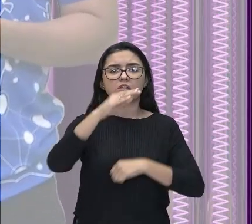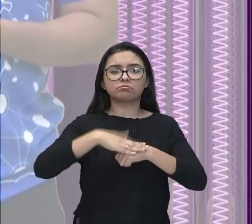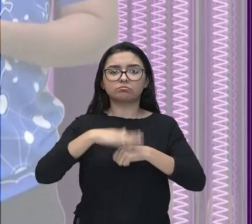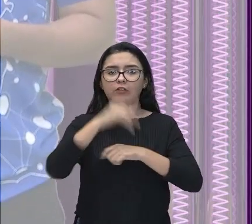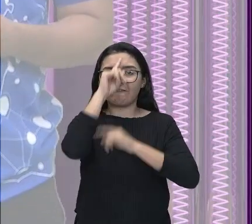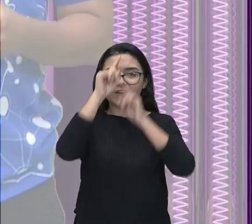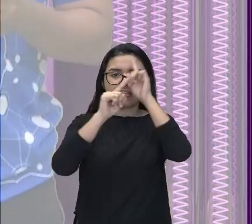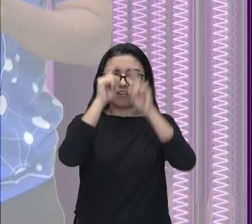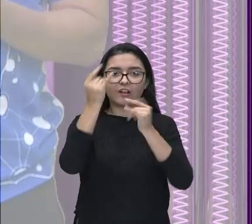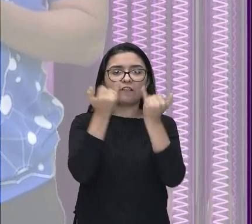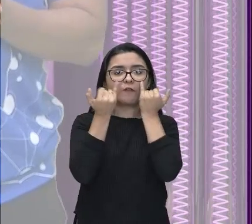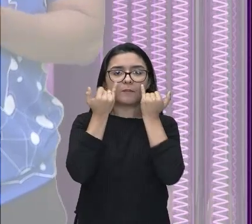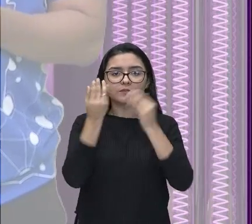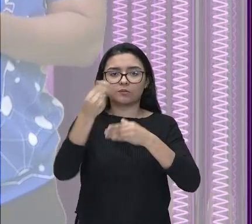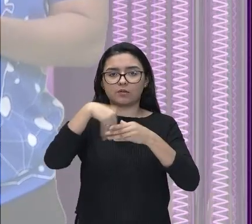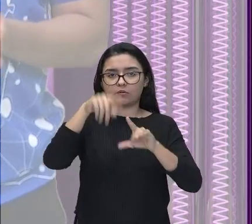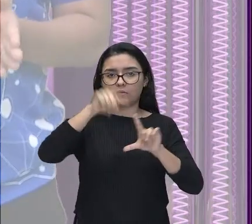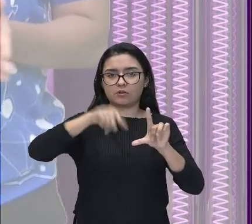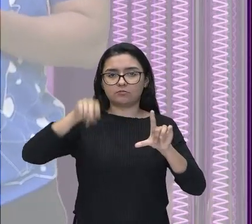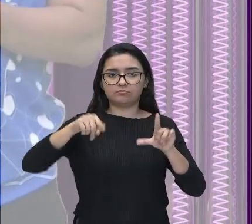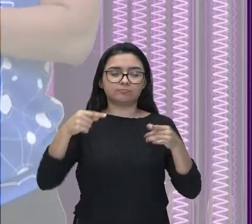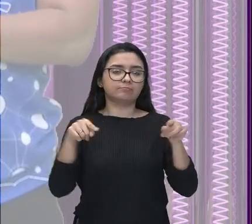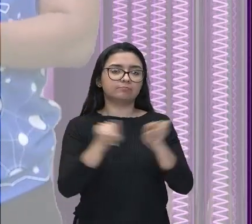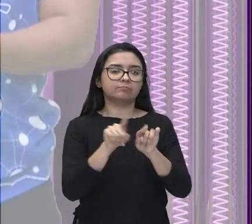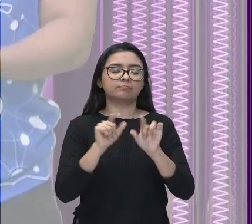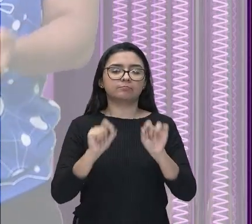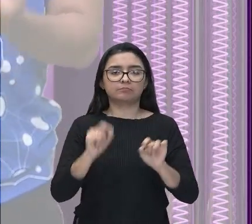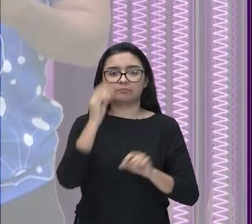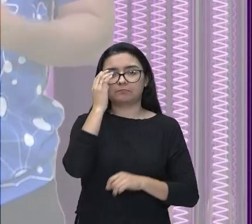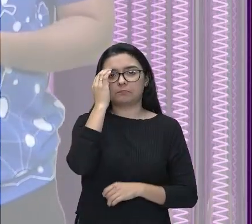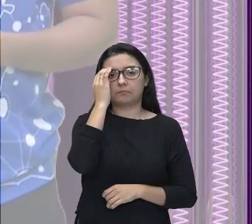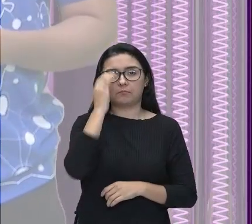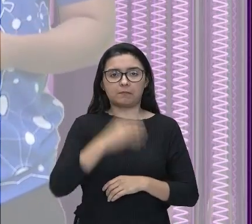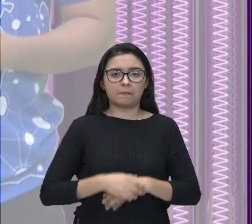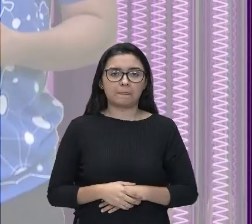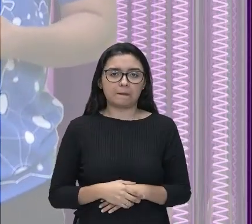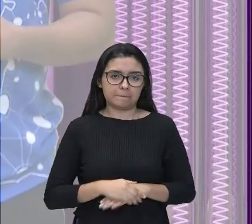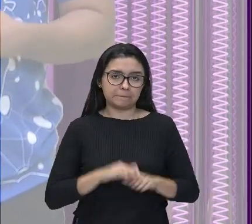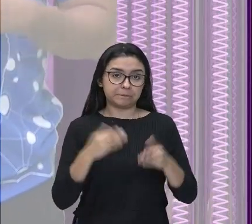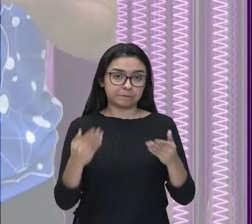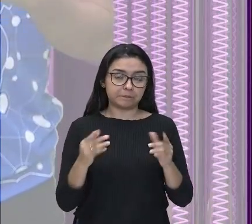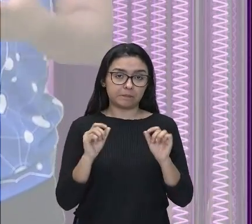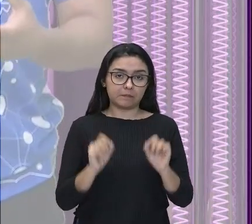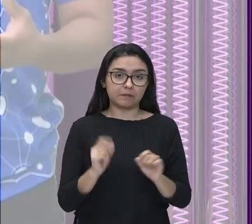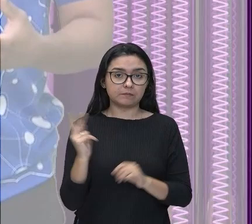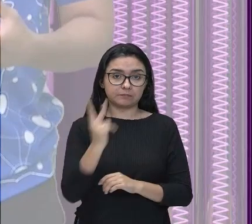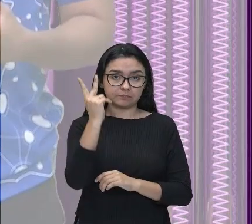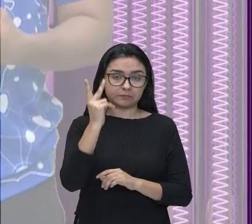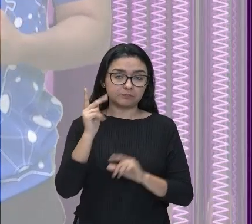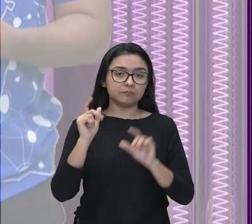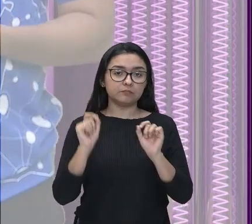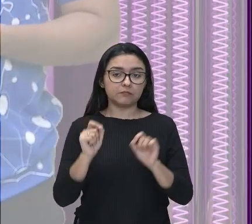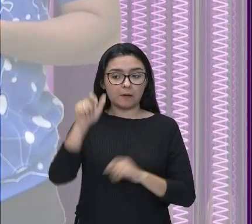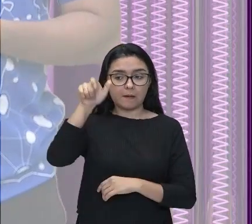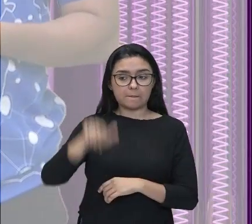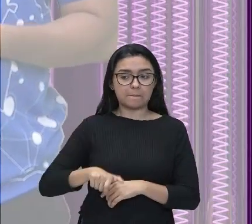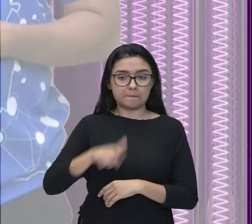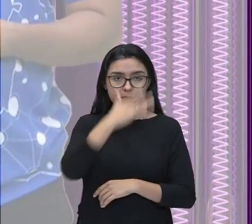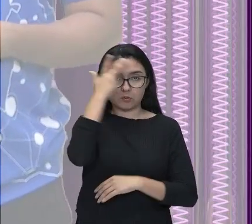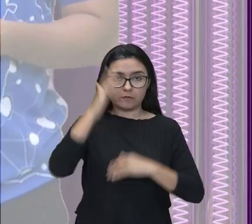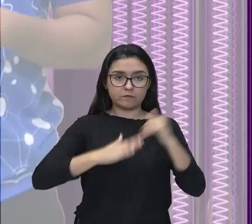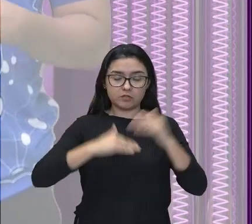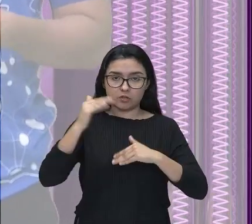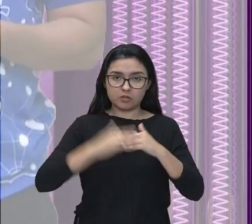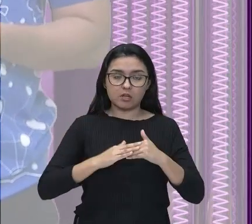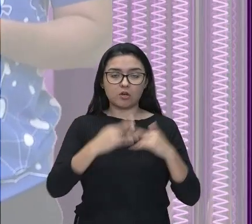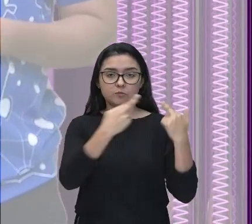dados, tudo bem? Então, e sem contar que dá crédito para quem teve o trabalho de colher e de criar